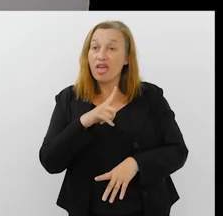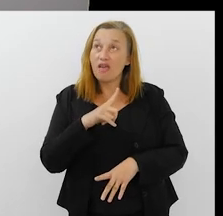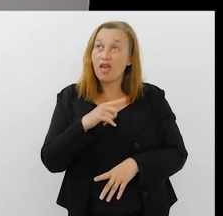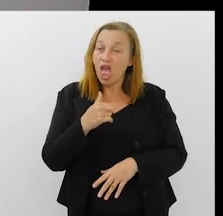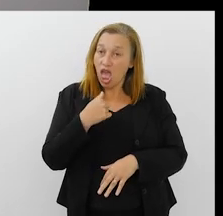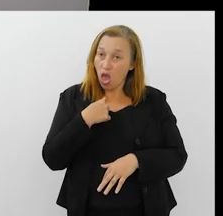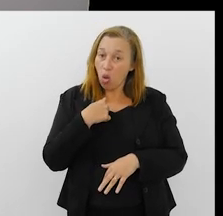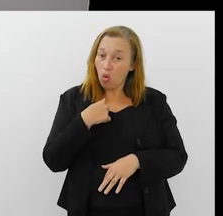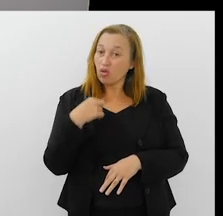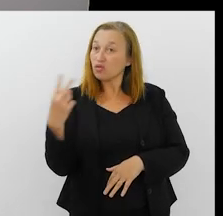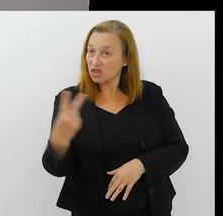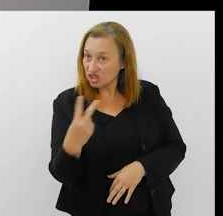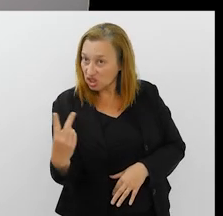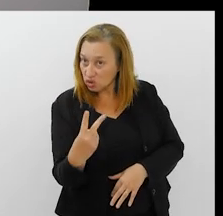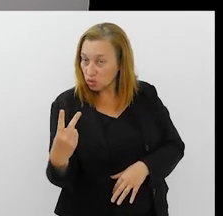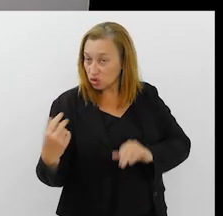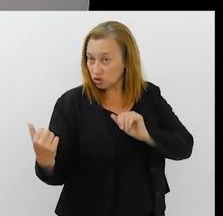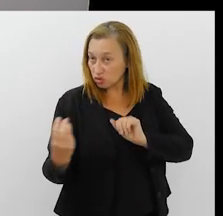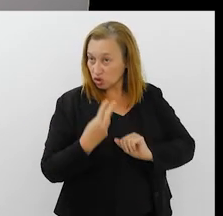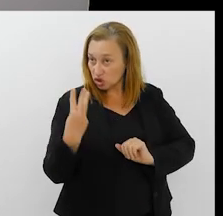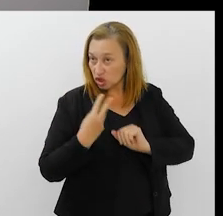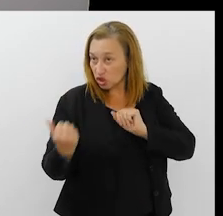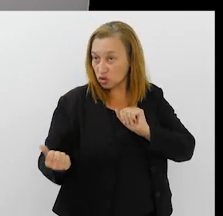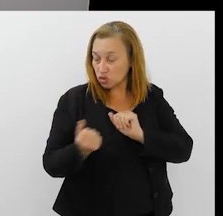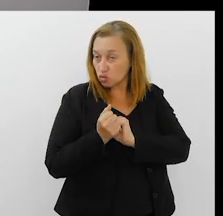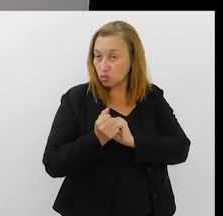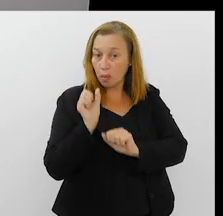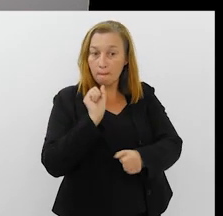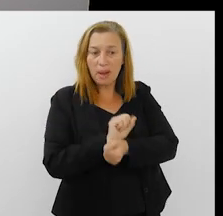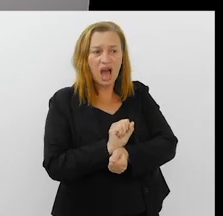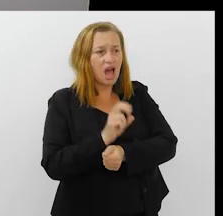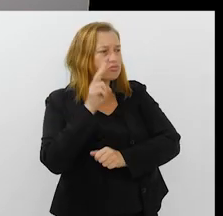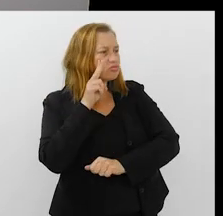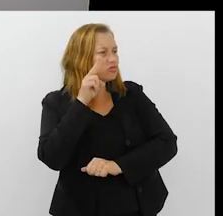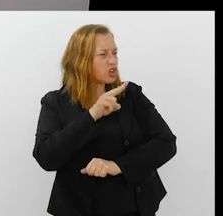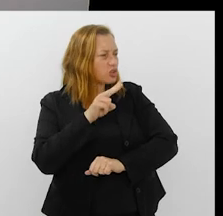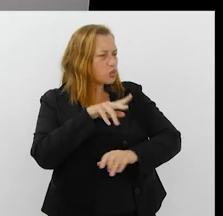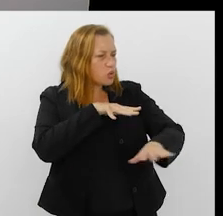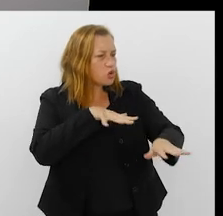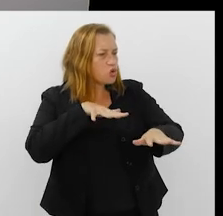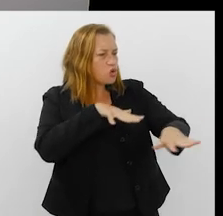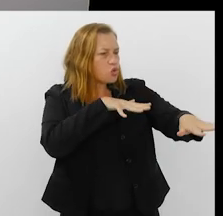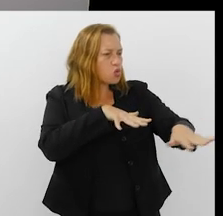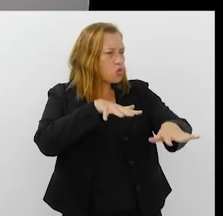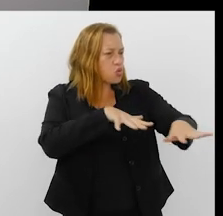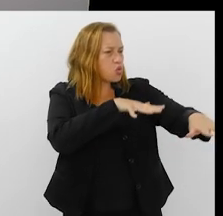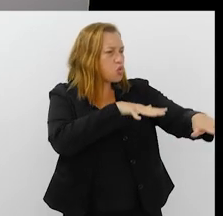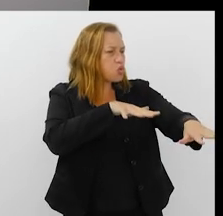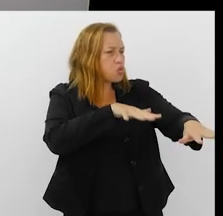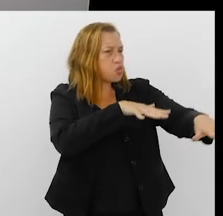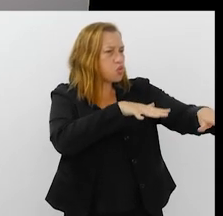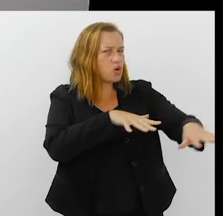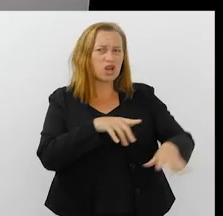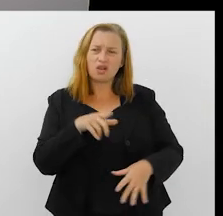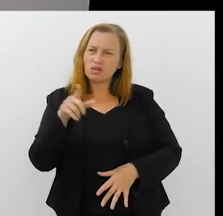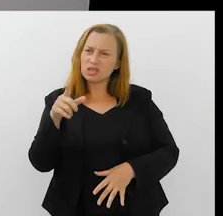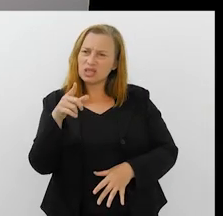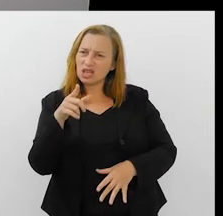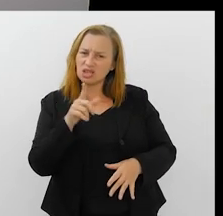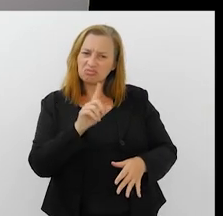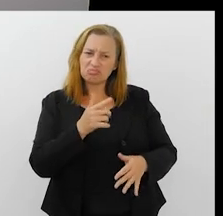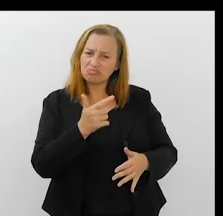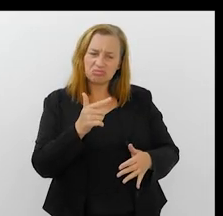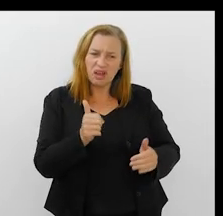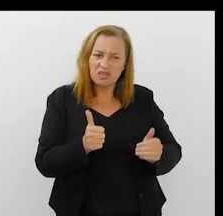estávamos eu, você e ele parados na grade e o desfile passando. Vocês não